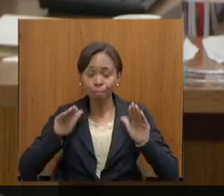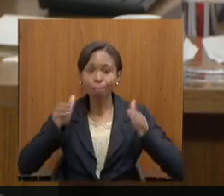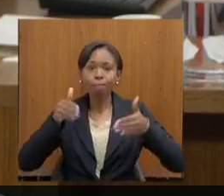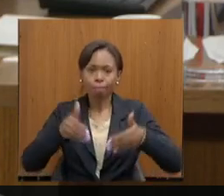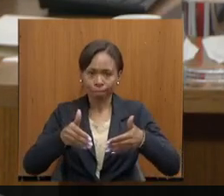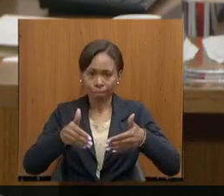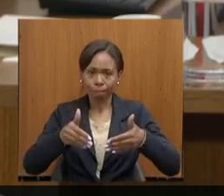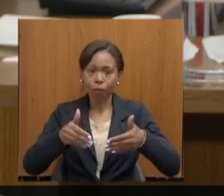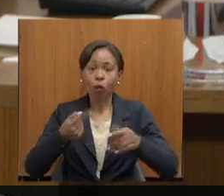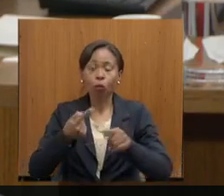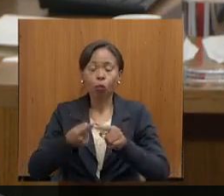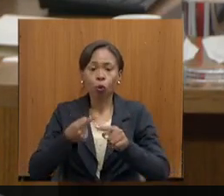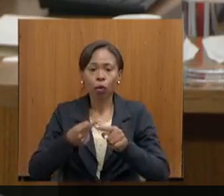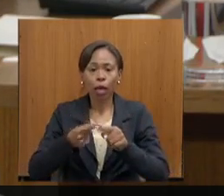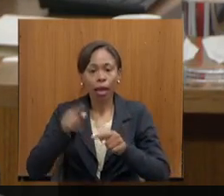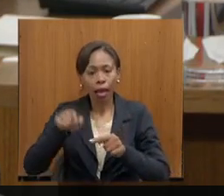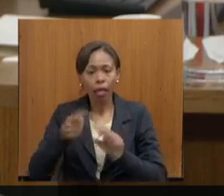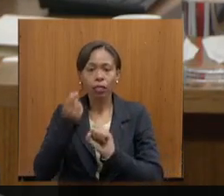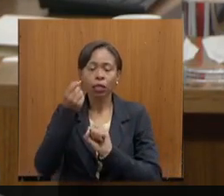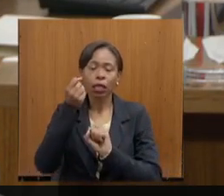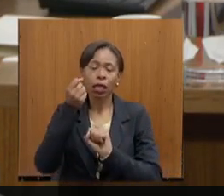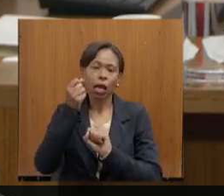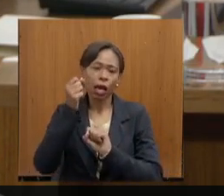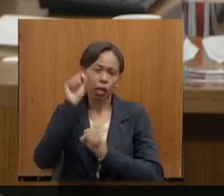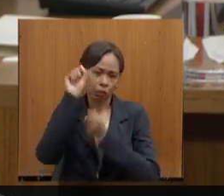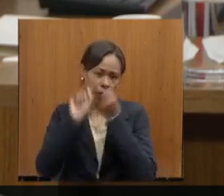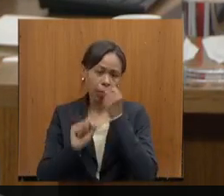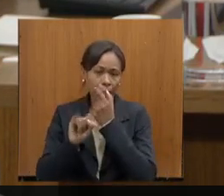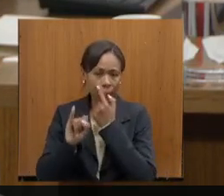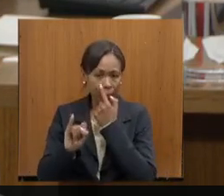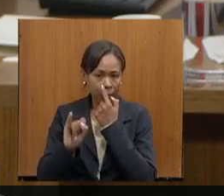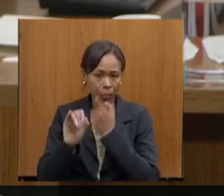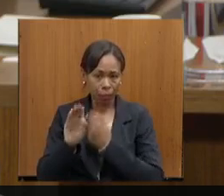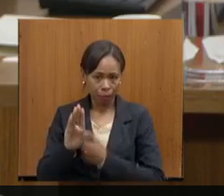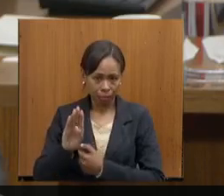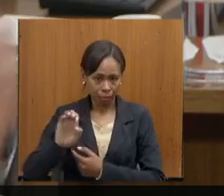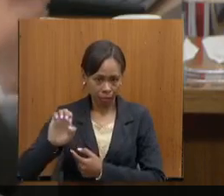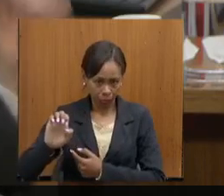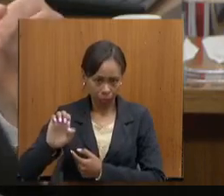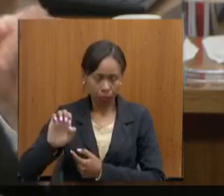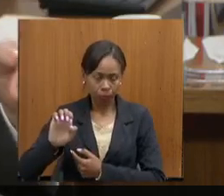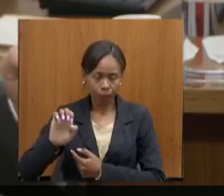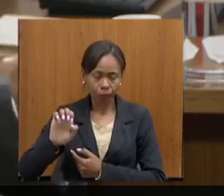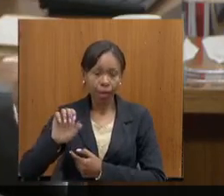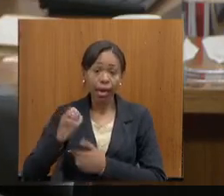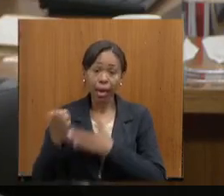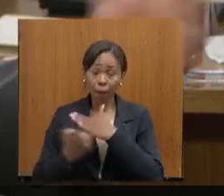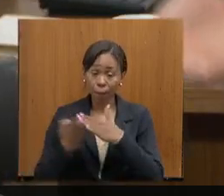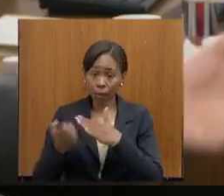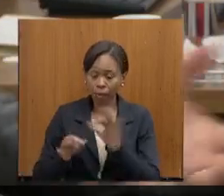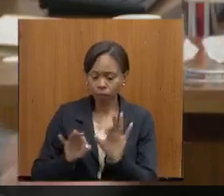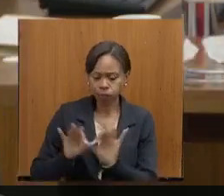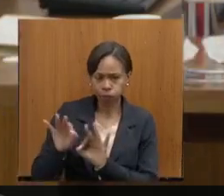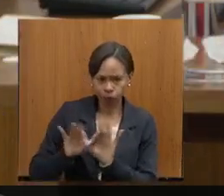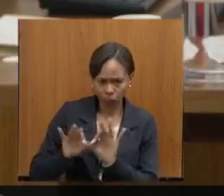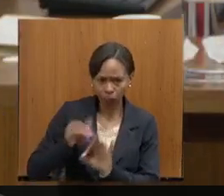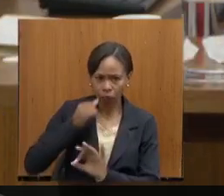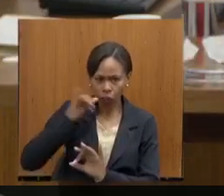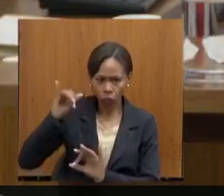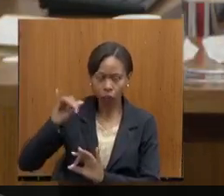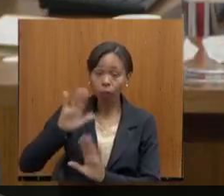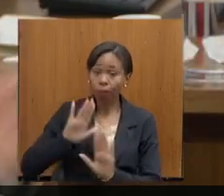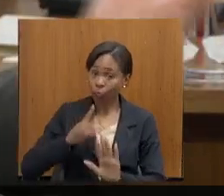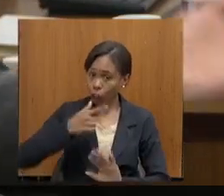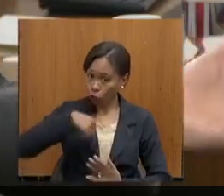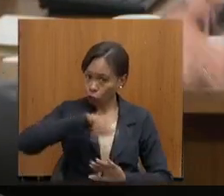vem da empresa de pesquisa Neide planejamento energético né da equipe é mas a gente tem trabalhado e acho que é muito